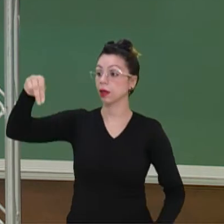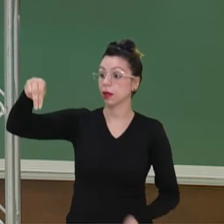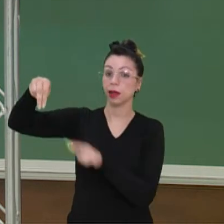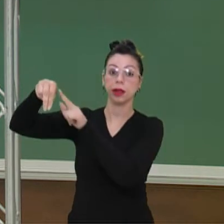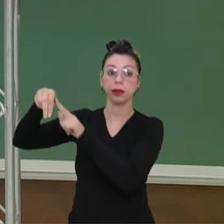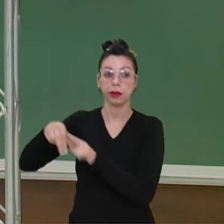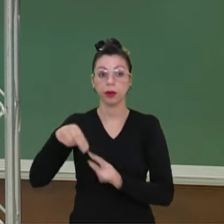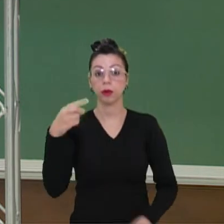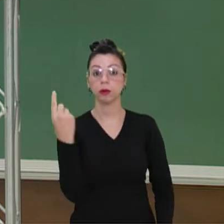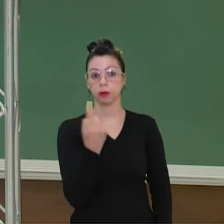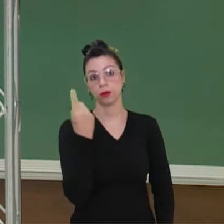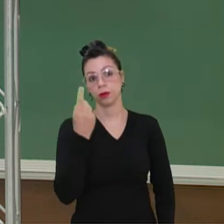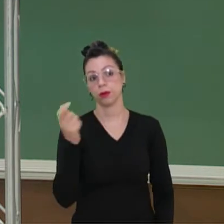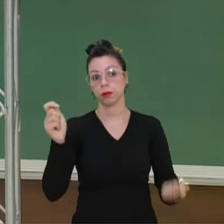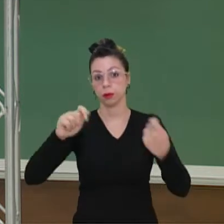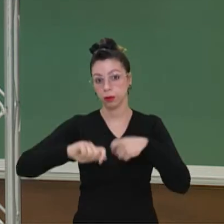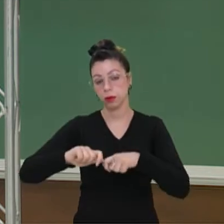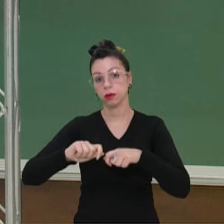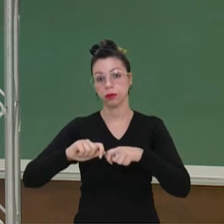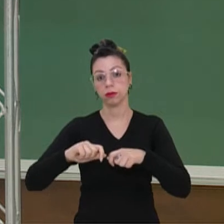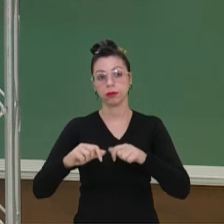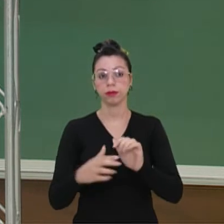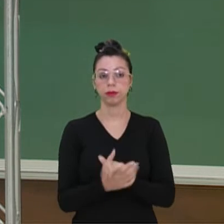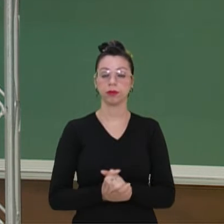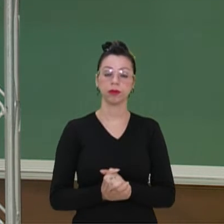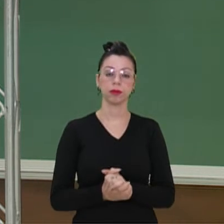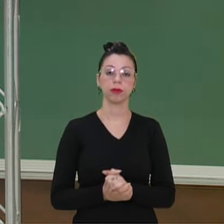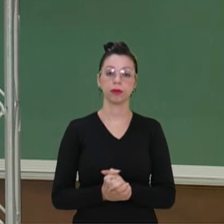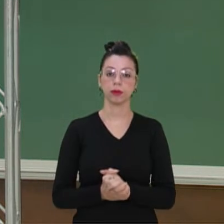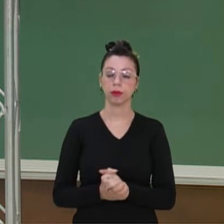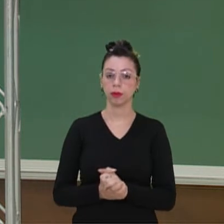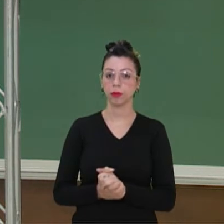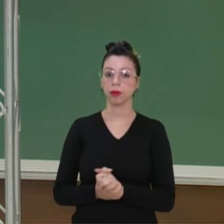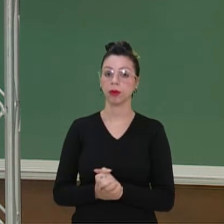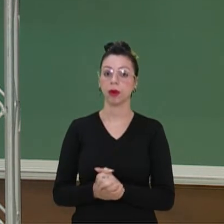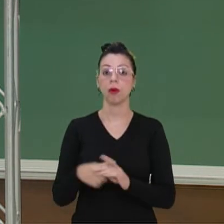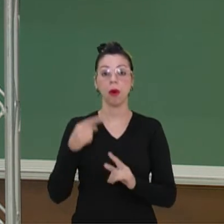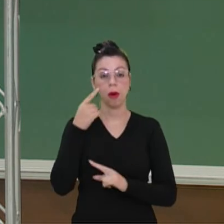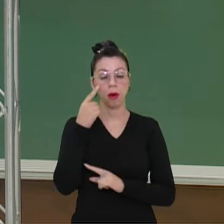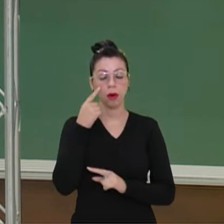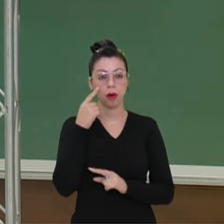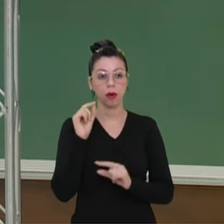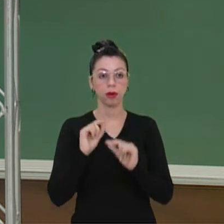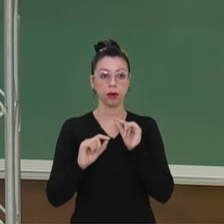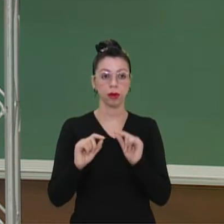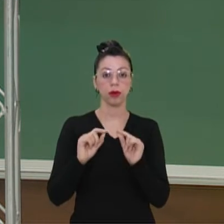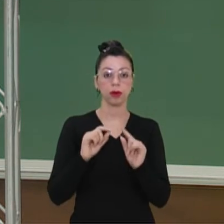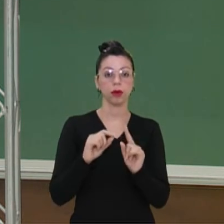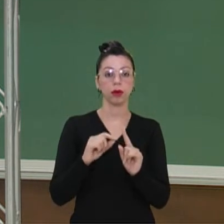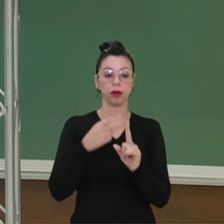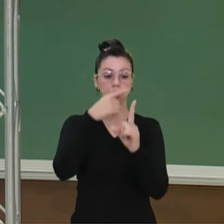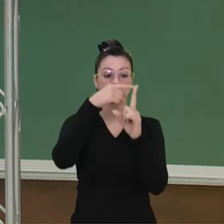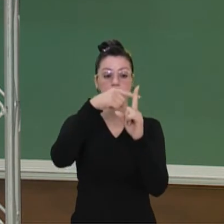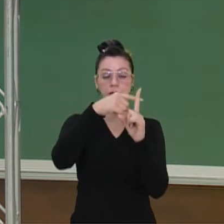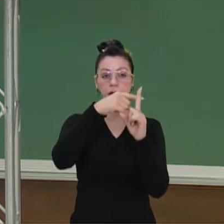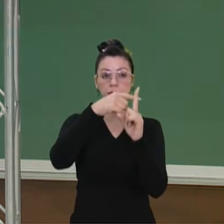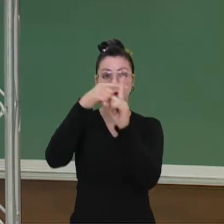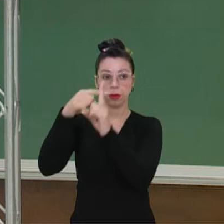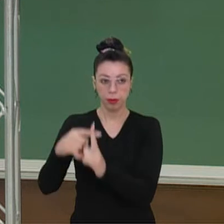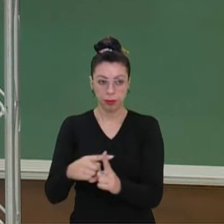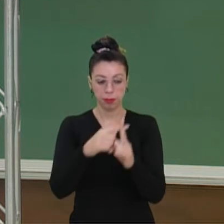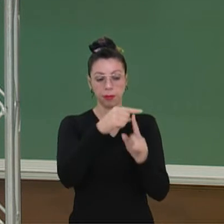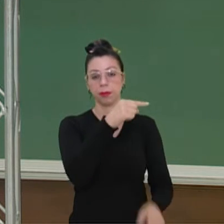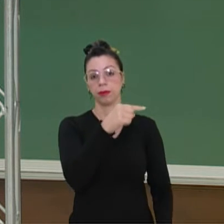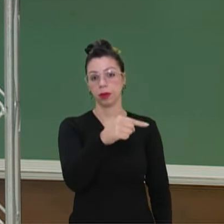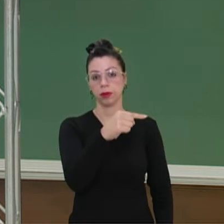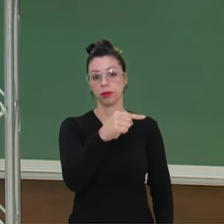0,6 para o outro membro, só que ele passa trocando o sinal. De mais para menos. Ficou 6 menos 0,6 igual